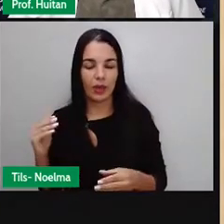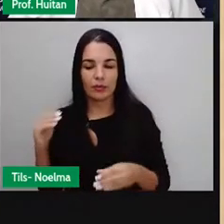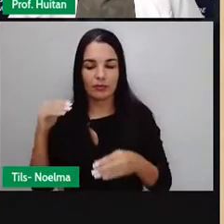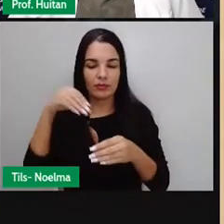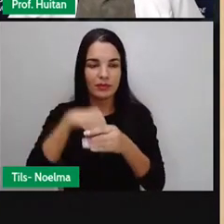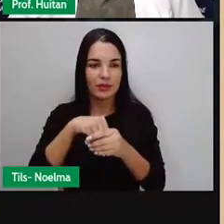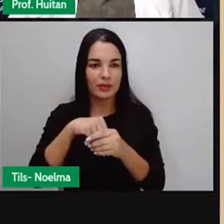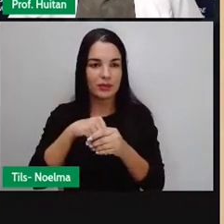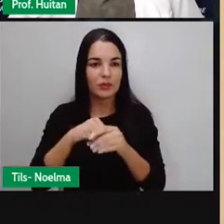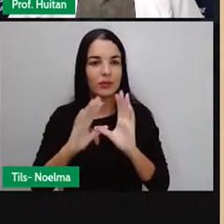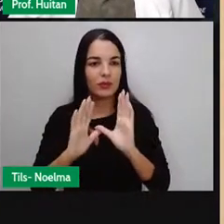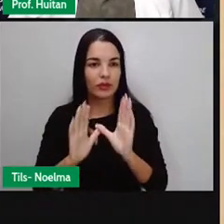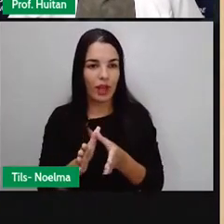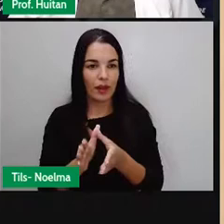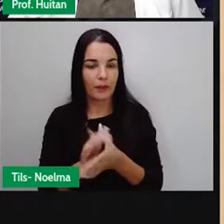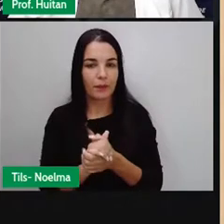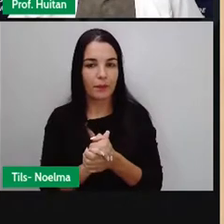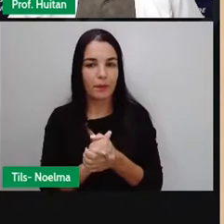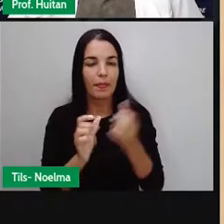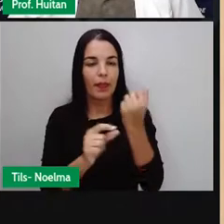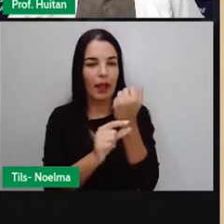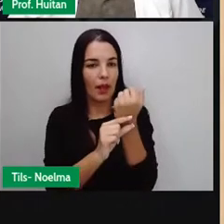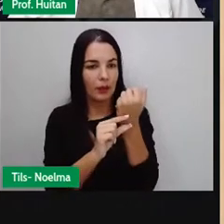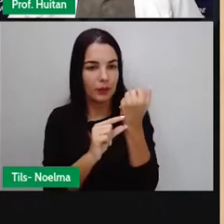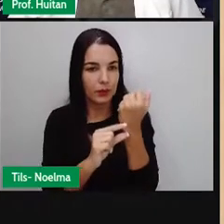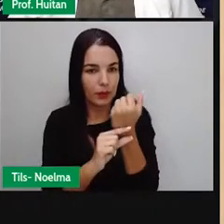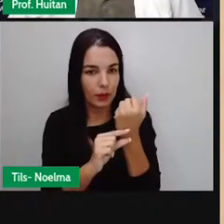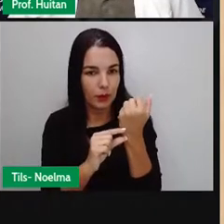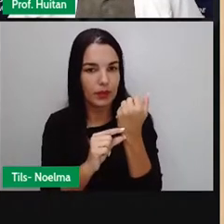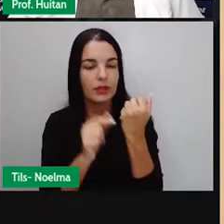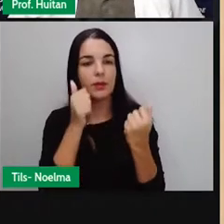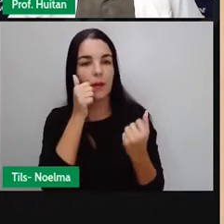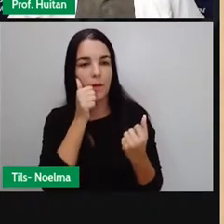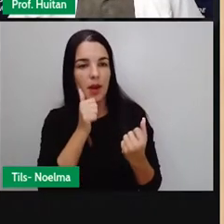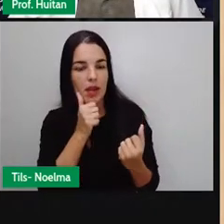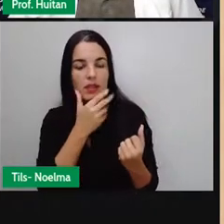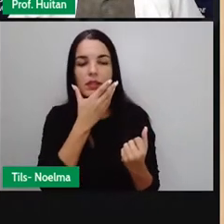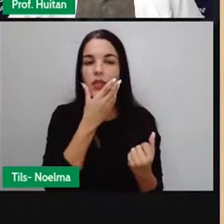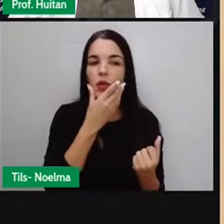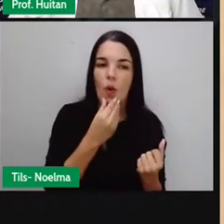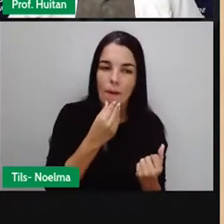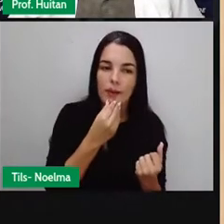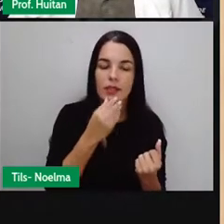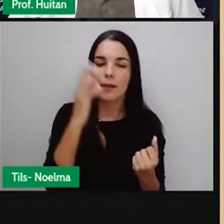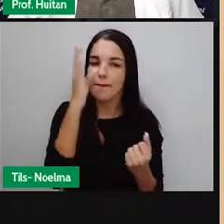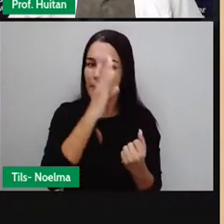Daniel Mundurucu. São autores e autoras indígenas